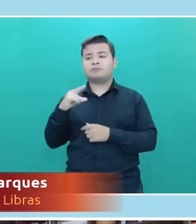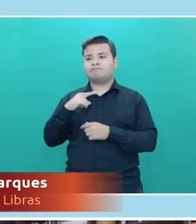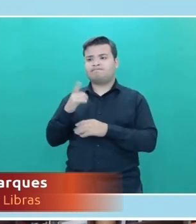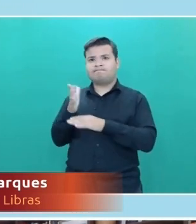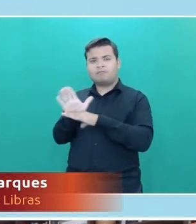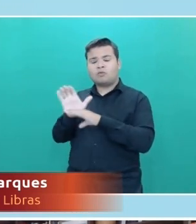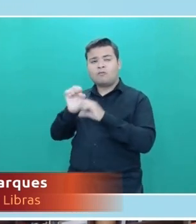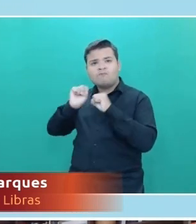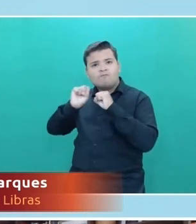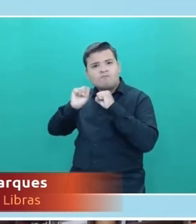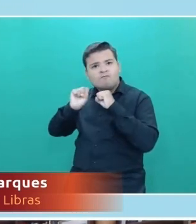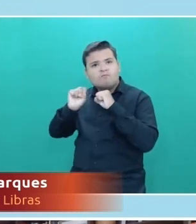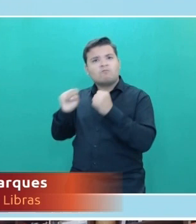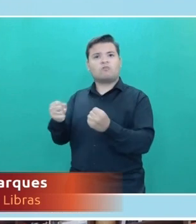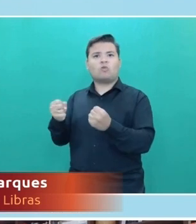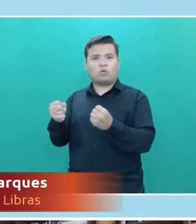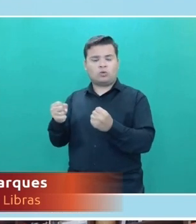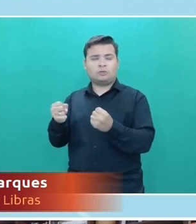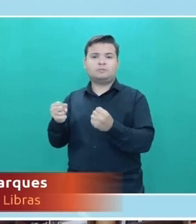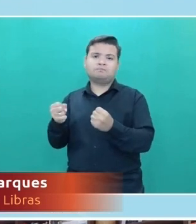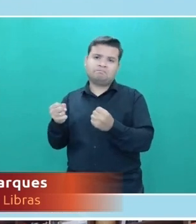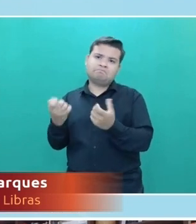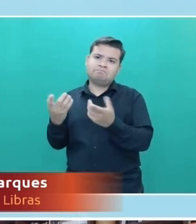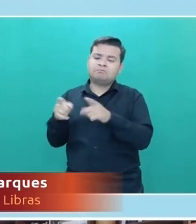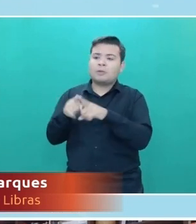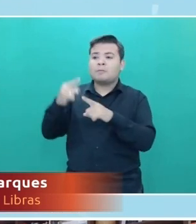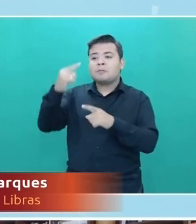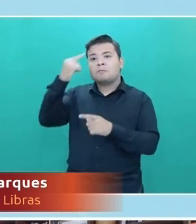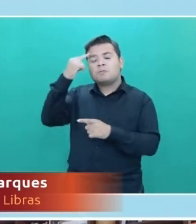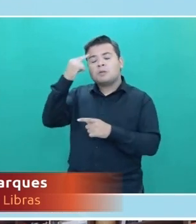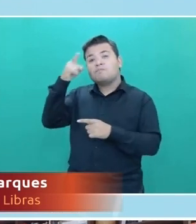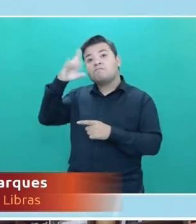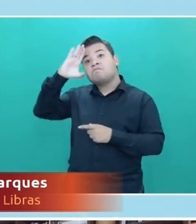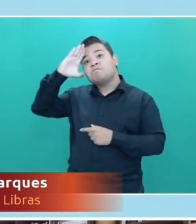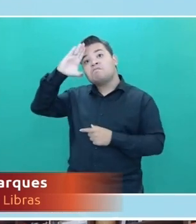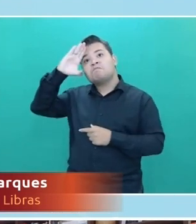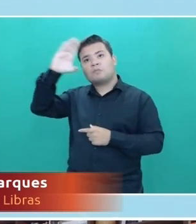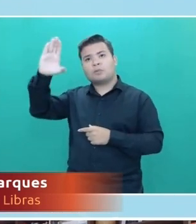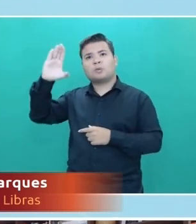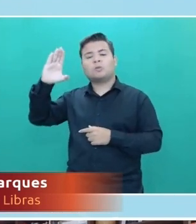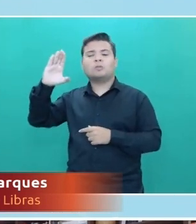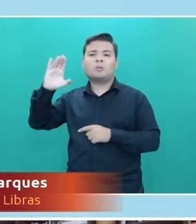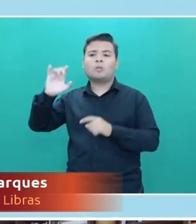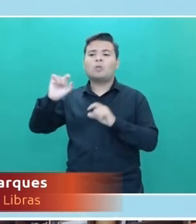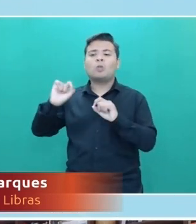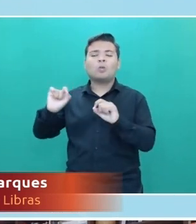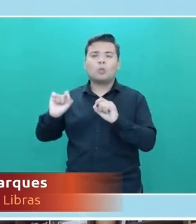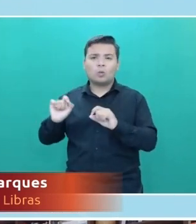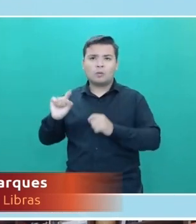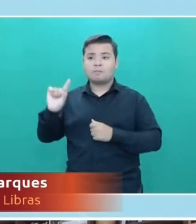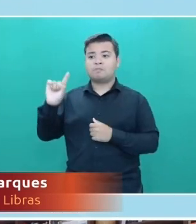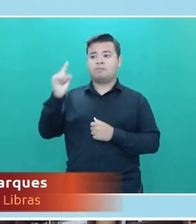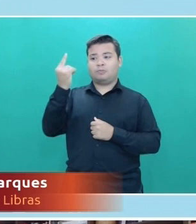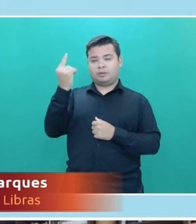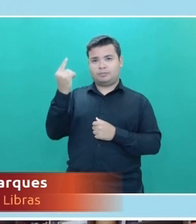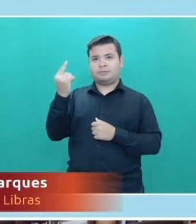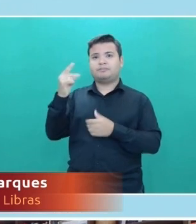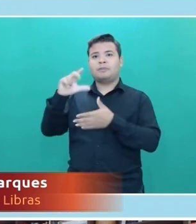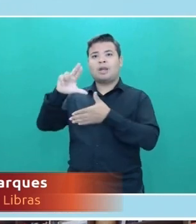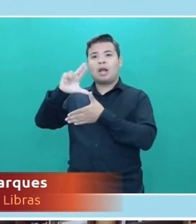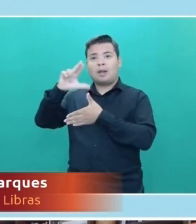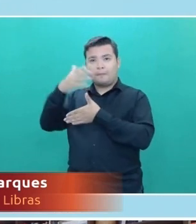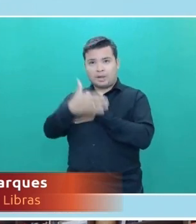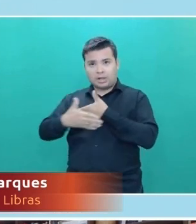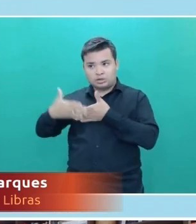fortalecimento e uma prioridade, né, para, primeiro, América Latina, América do